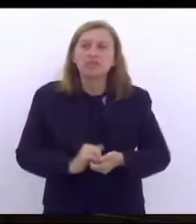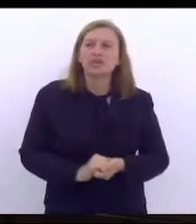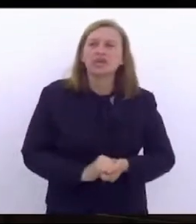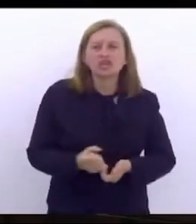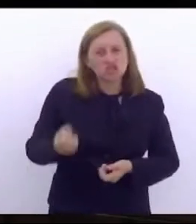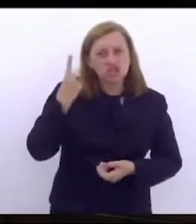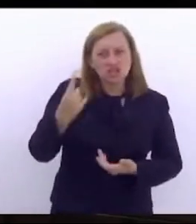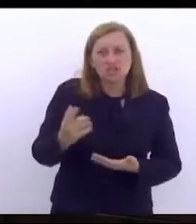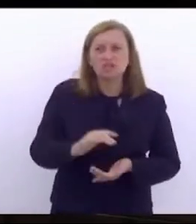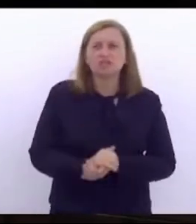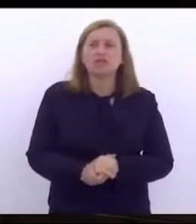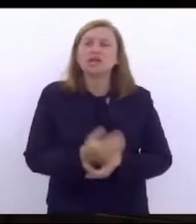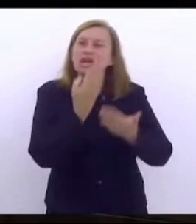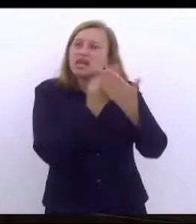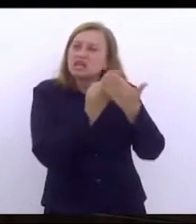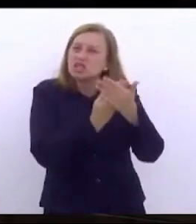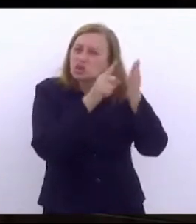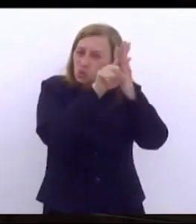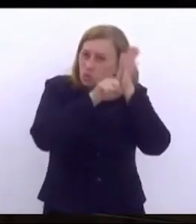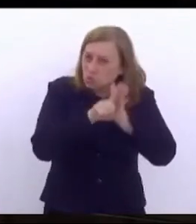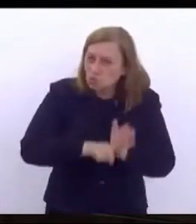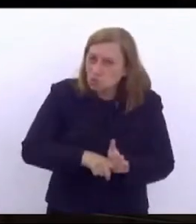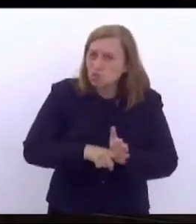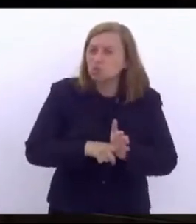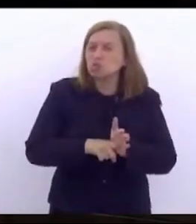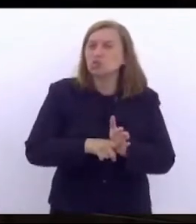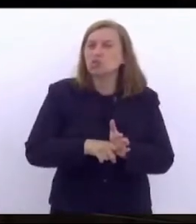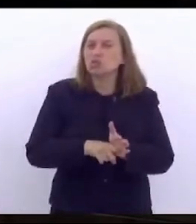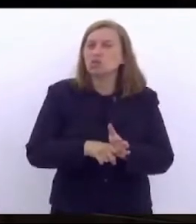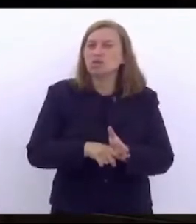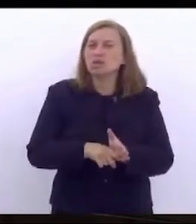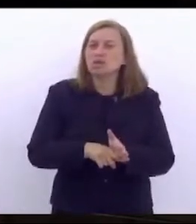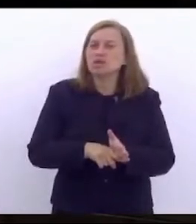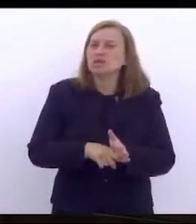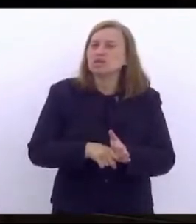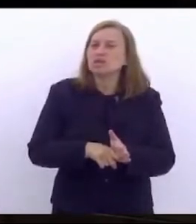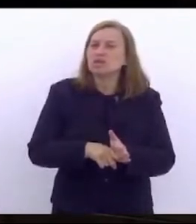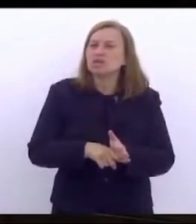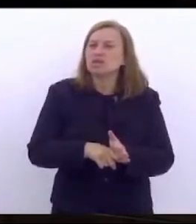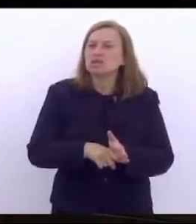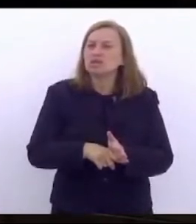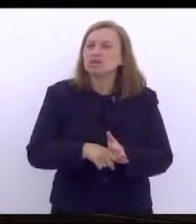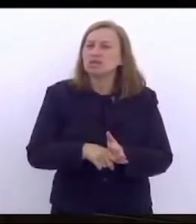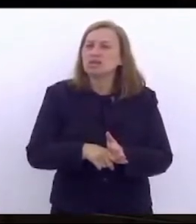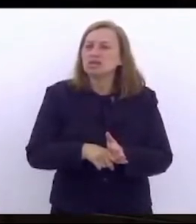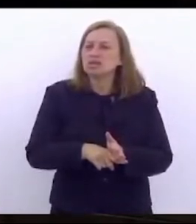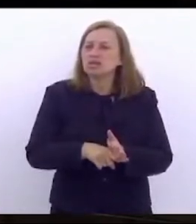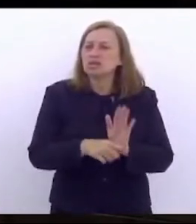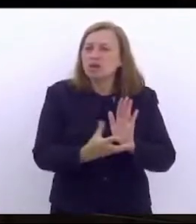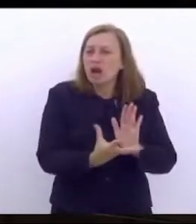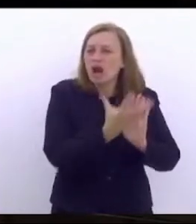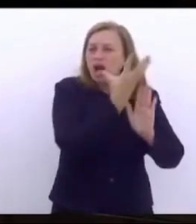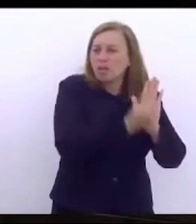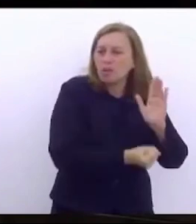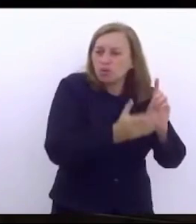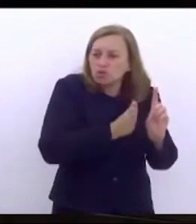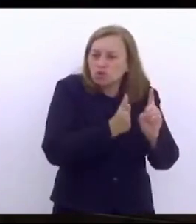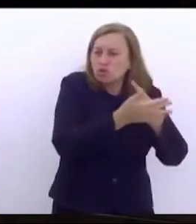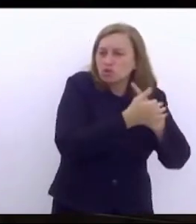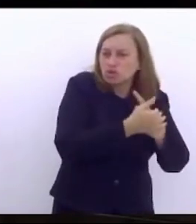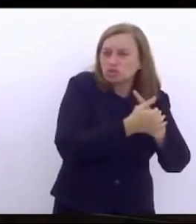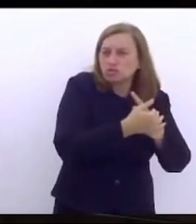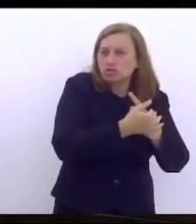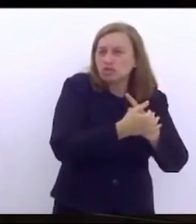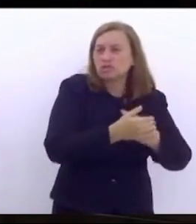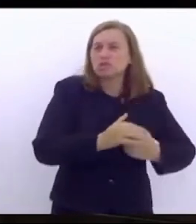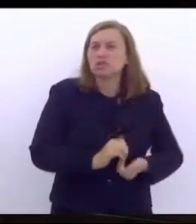Vale citar, né, que esse estudo, ele ele tem uma metodologia de estimativa de aborto clandestino, é um dos pilares dele,